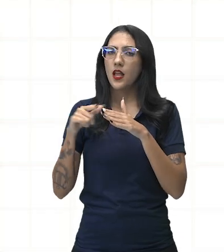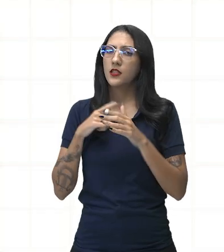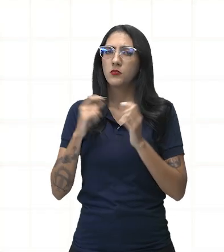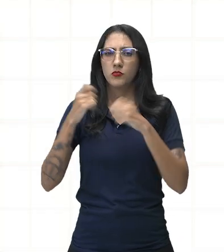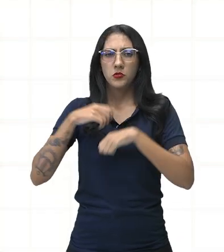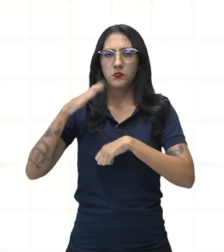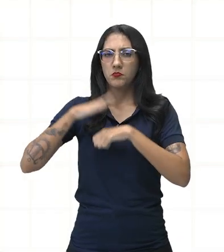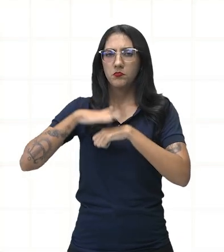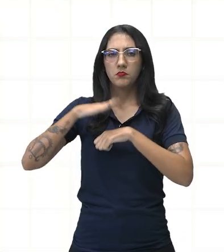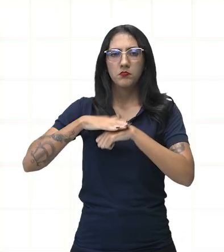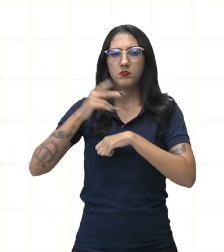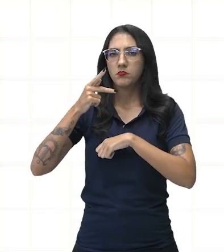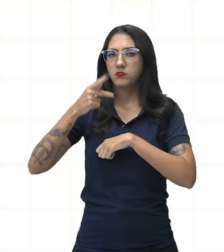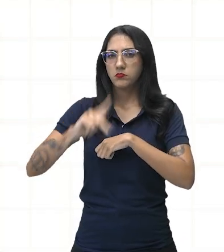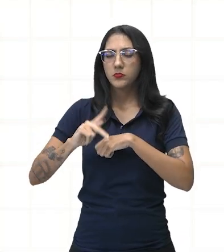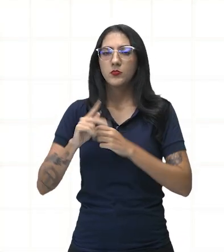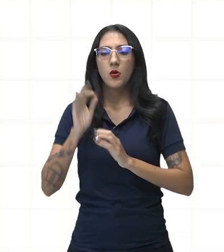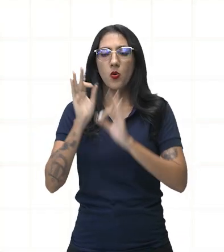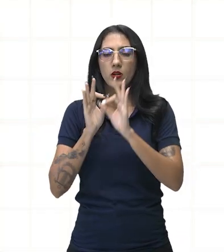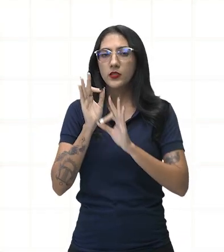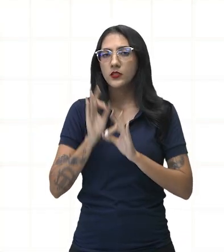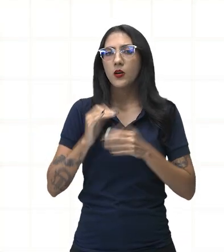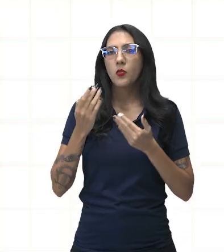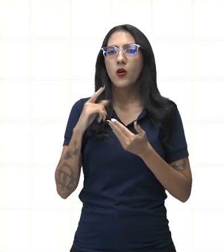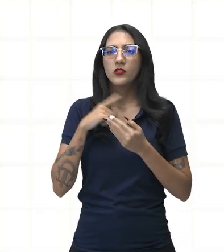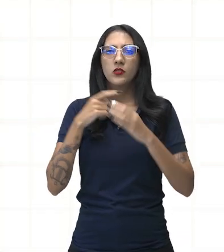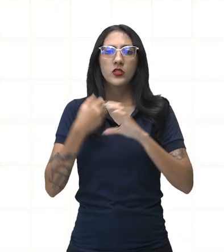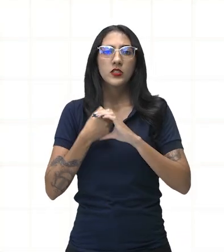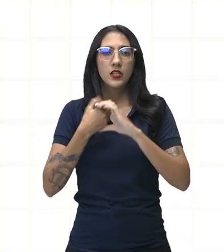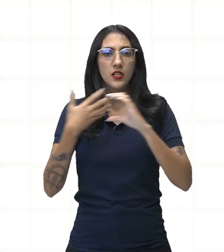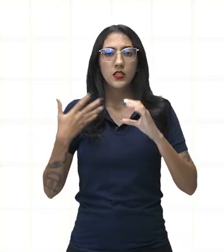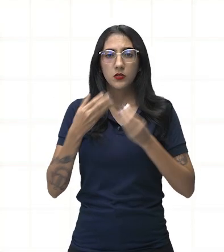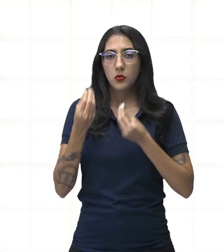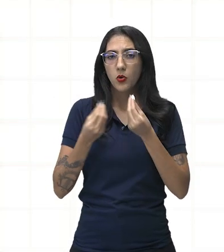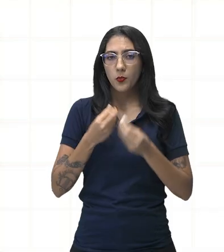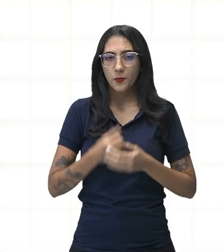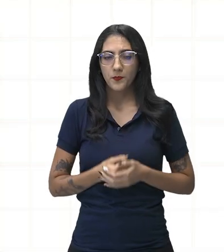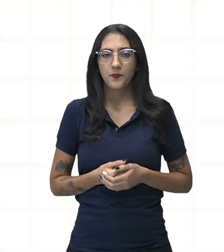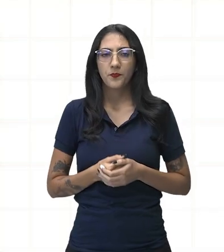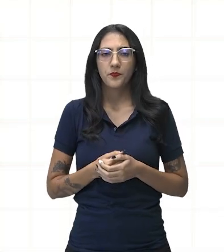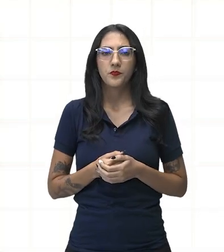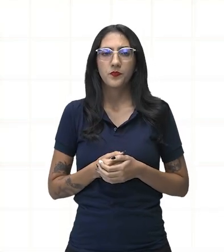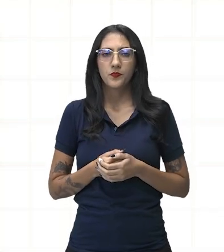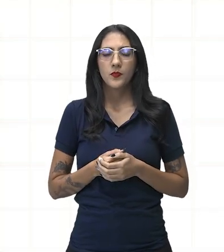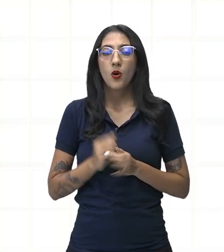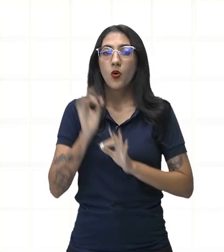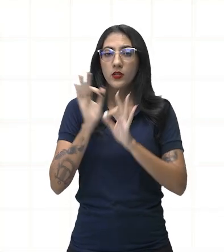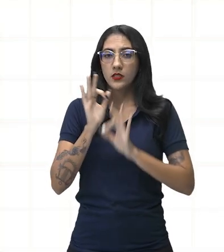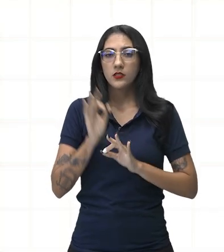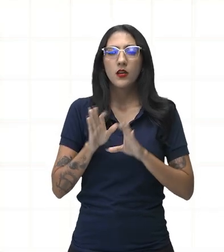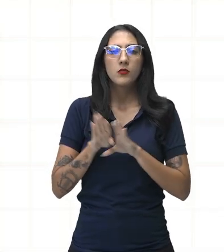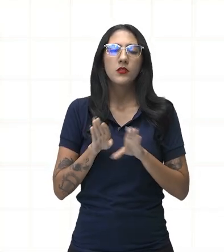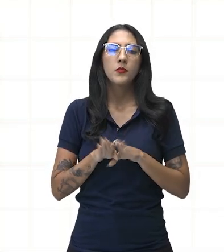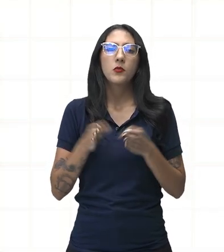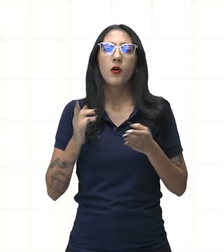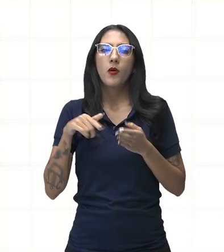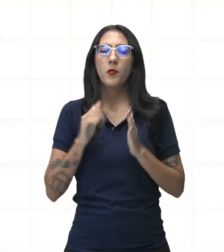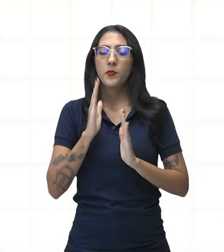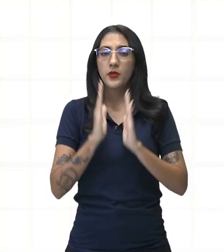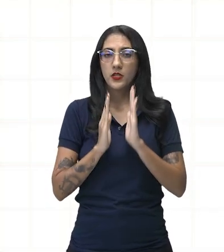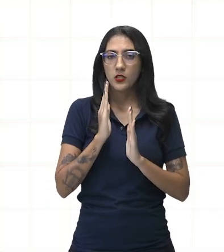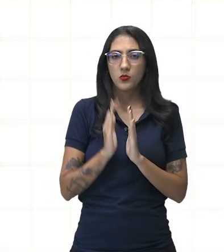ter autonomia para determinar aspectos como o processo, né, o momento,